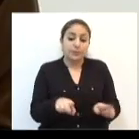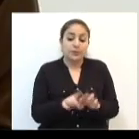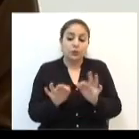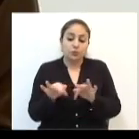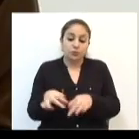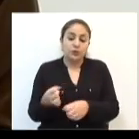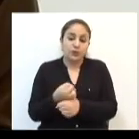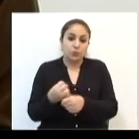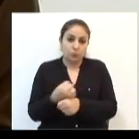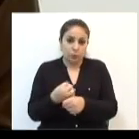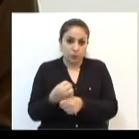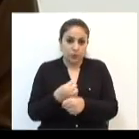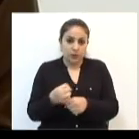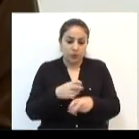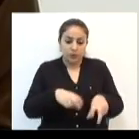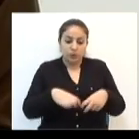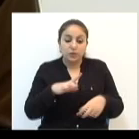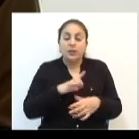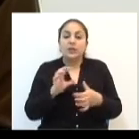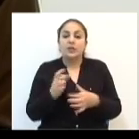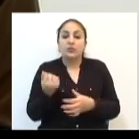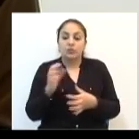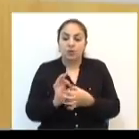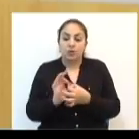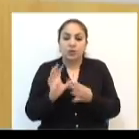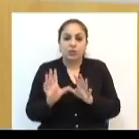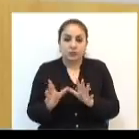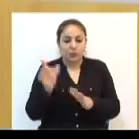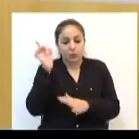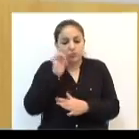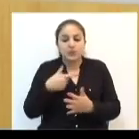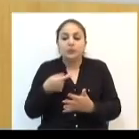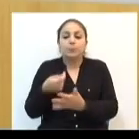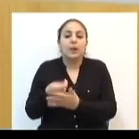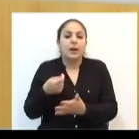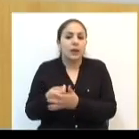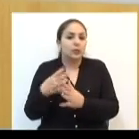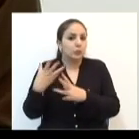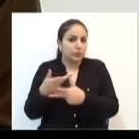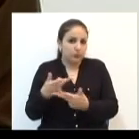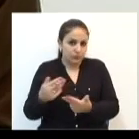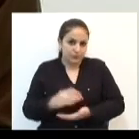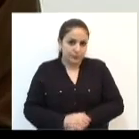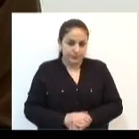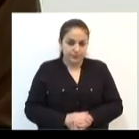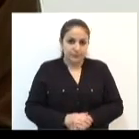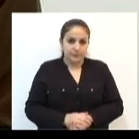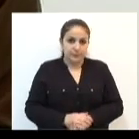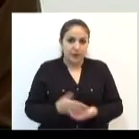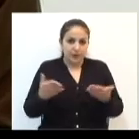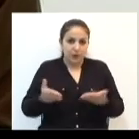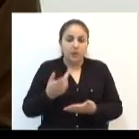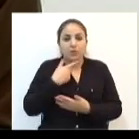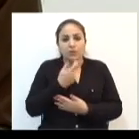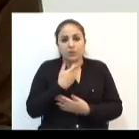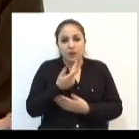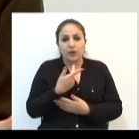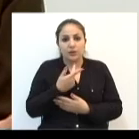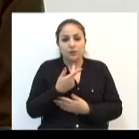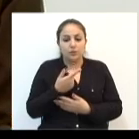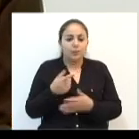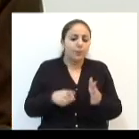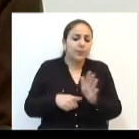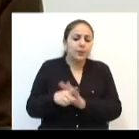agricultor ter dinheiro sobrando no seu bolso, para poder pagar serviços e tudo mais. Agora eu te questiono exatamente